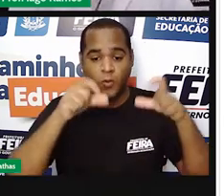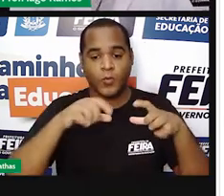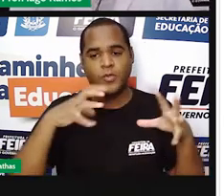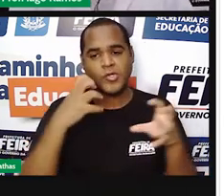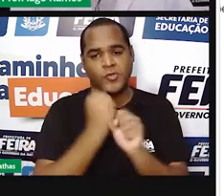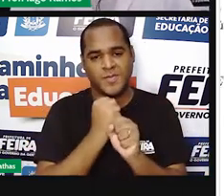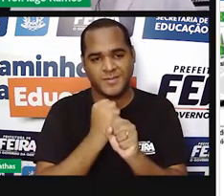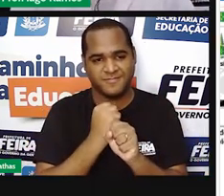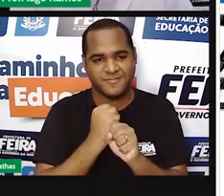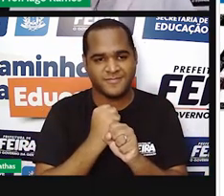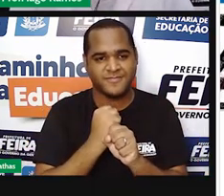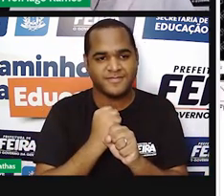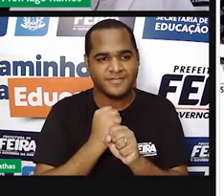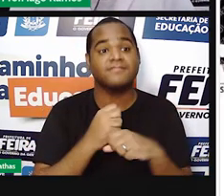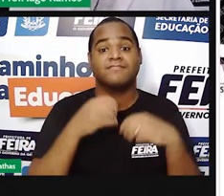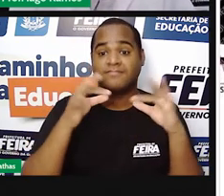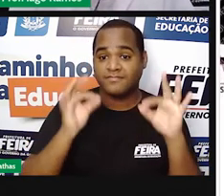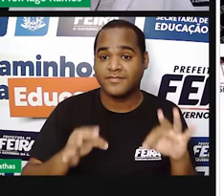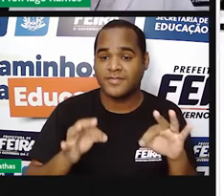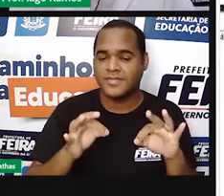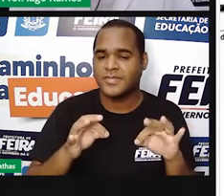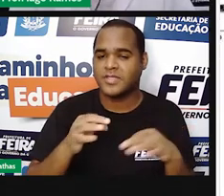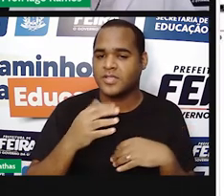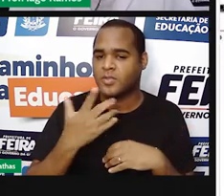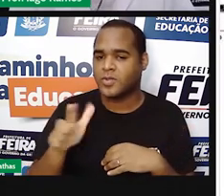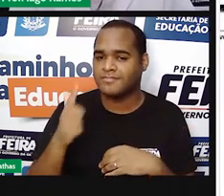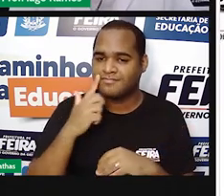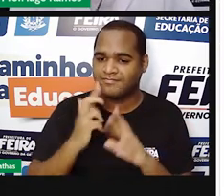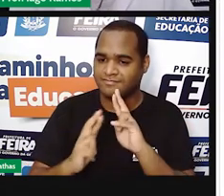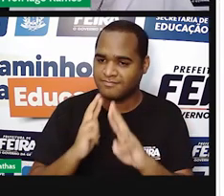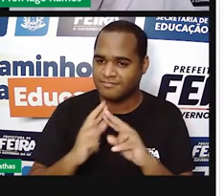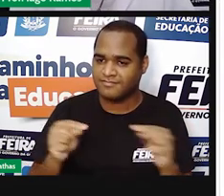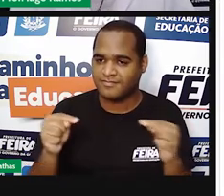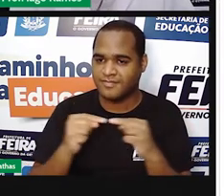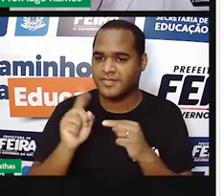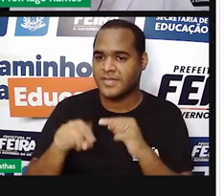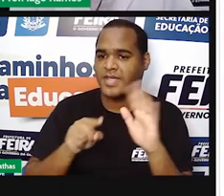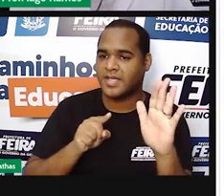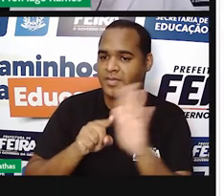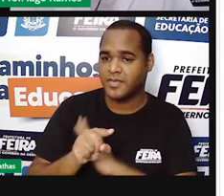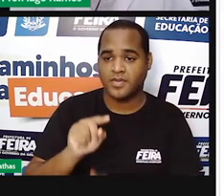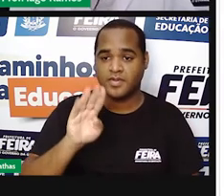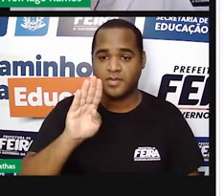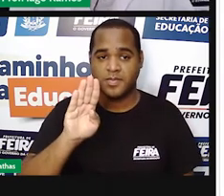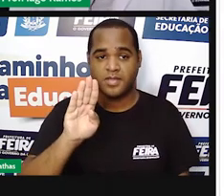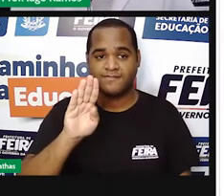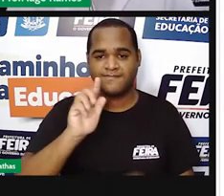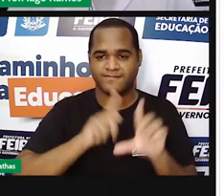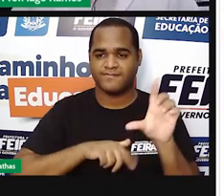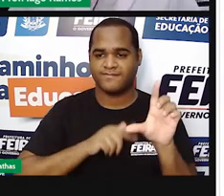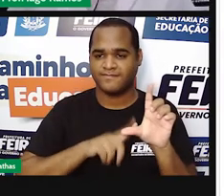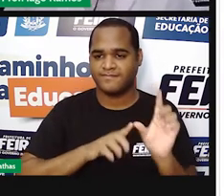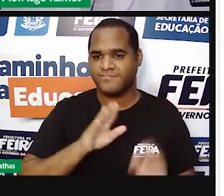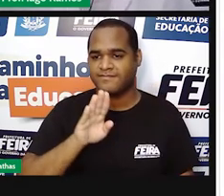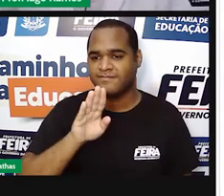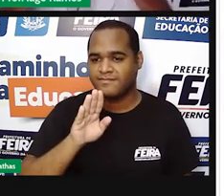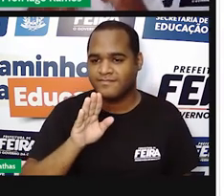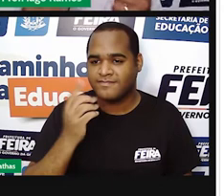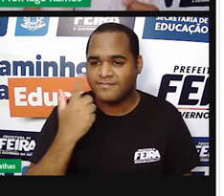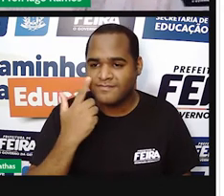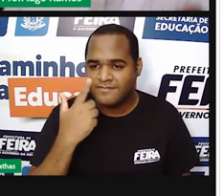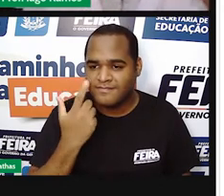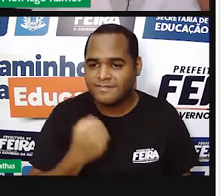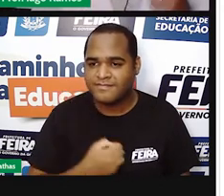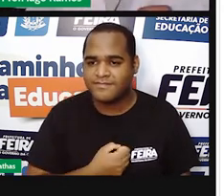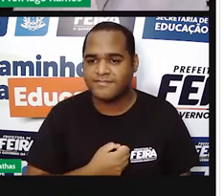no total certo então vamos agora responder essa perguntinha da letra B Olha